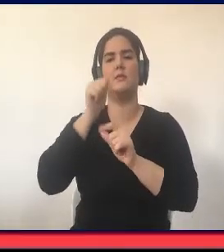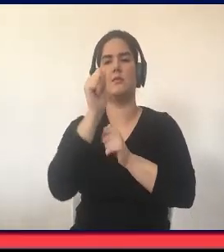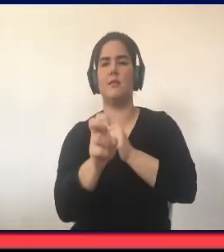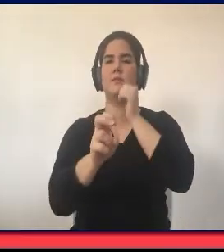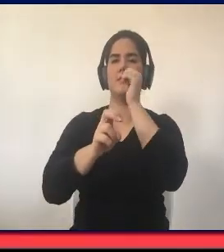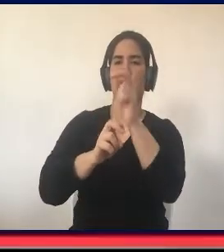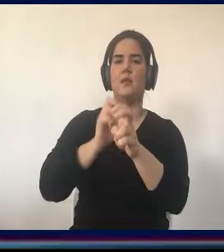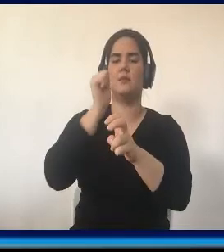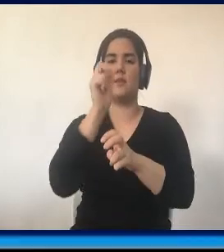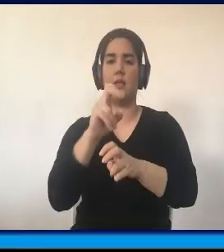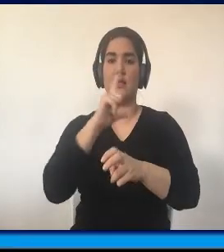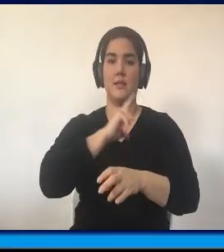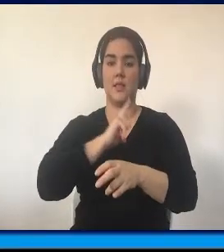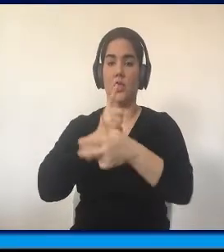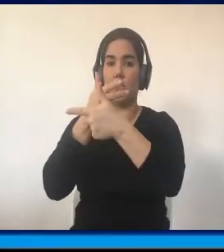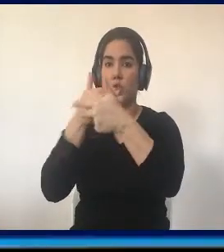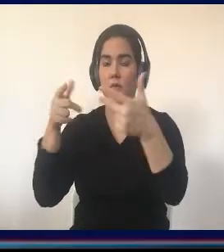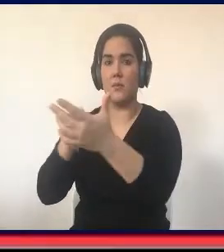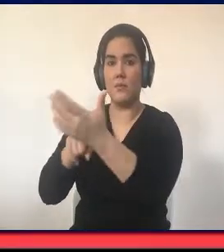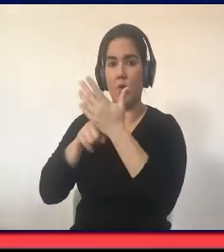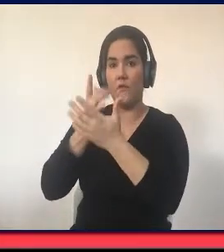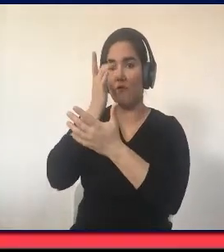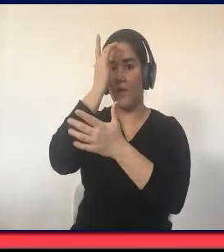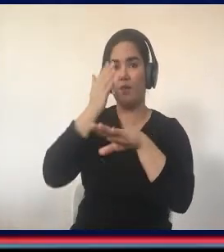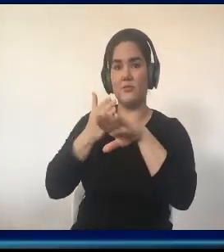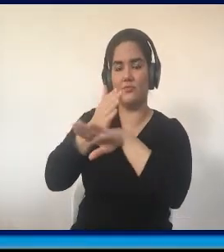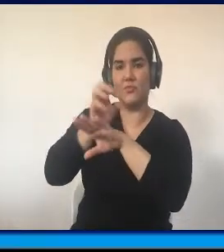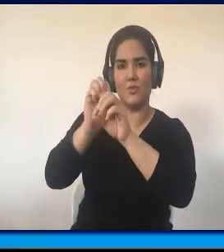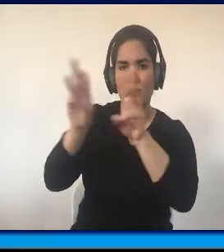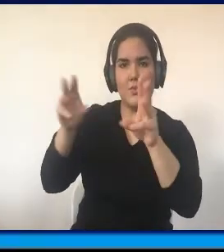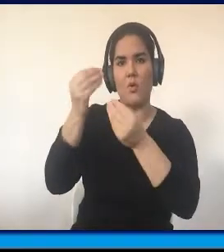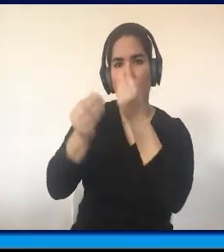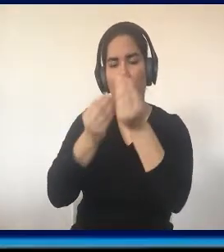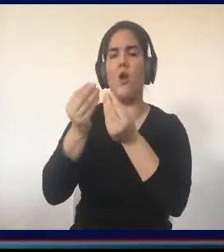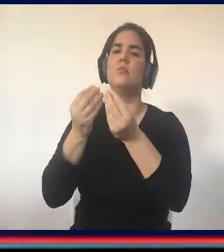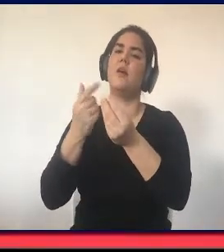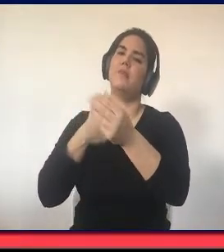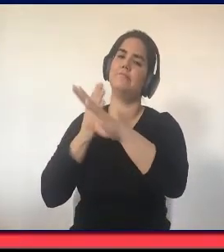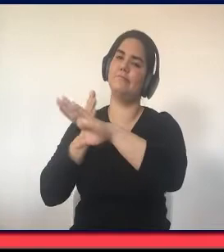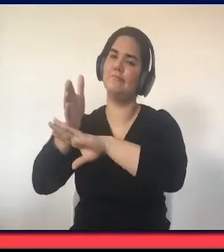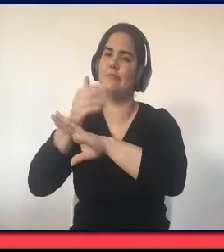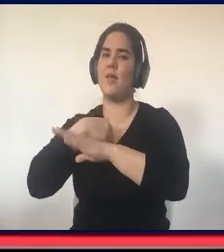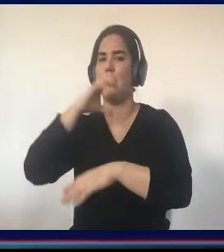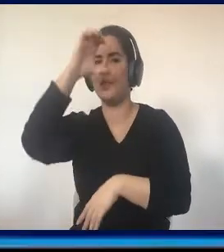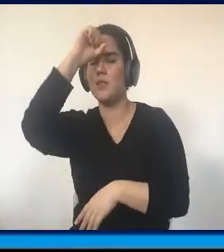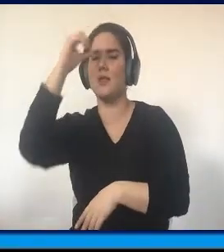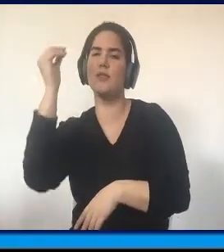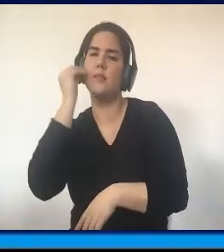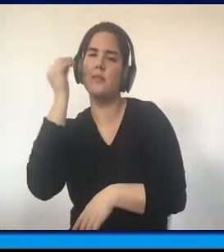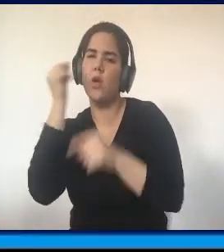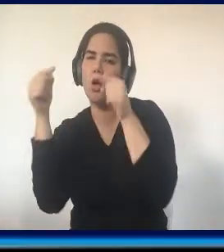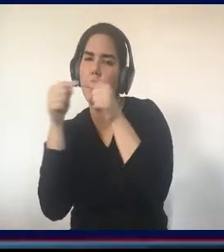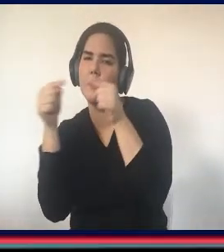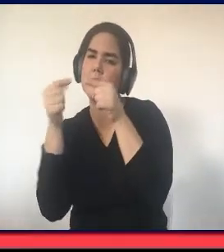que facilita o nosso trabalho em certo ponto. Aí a gente tem que ir lá, aprender, testar a plataforma, ver os prós e os contras. Isso é toda